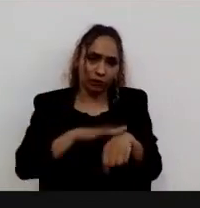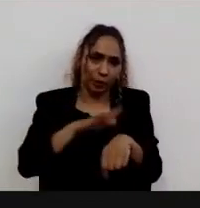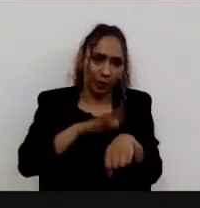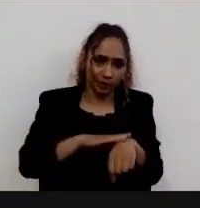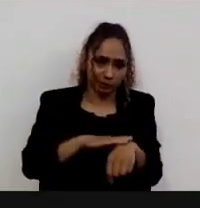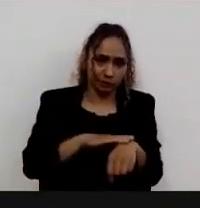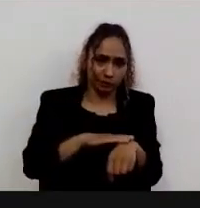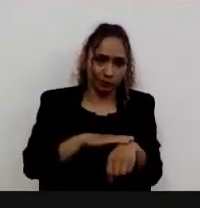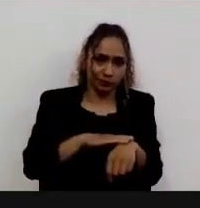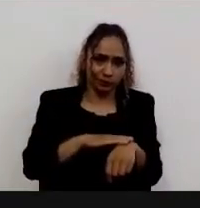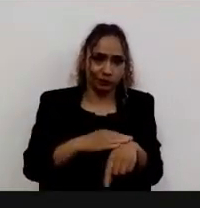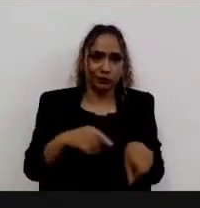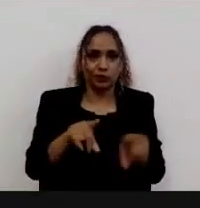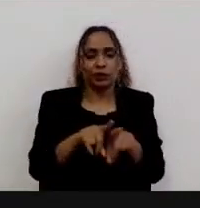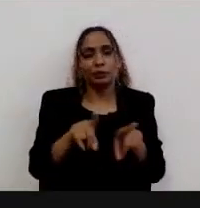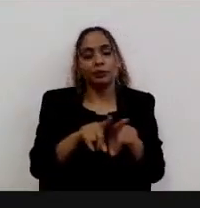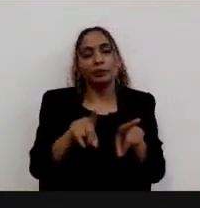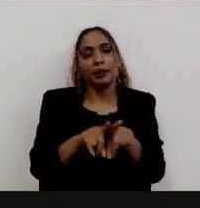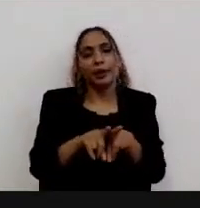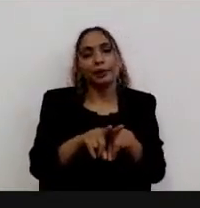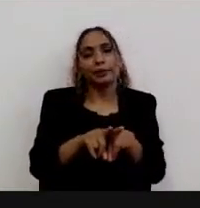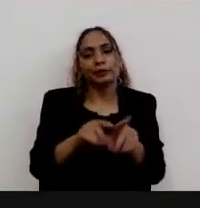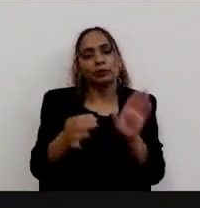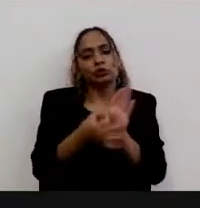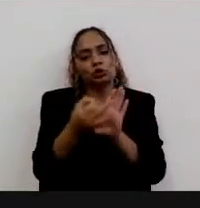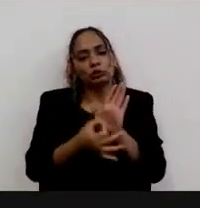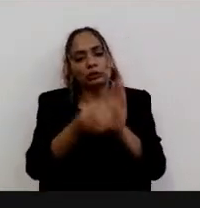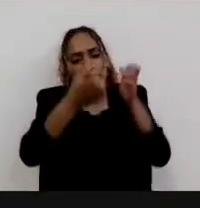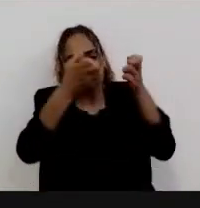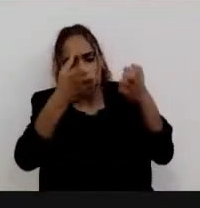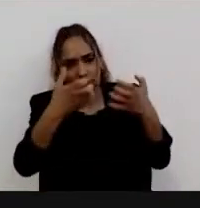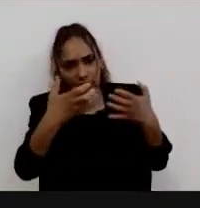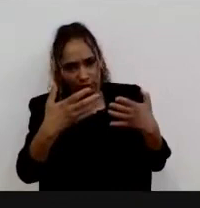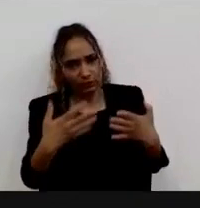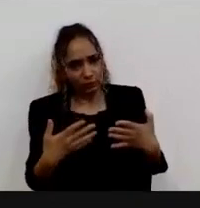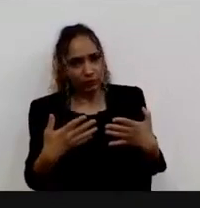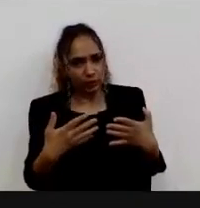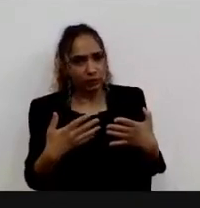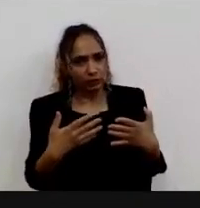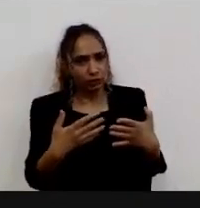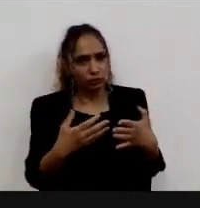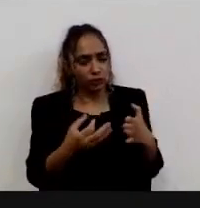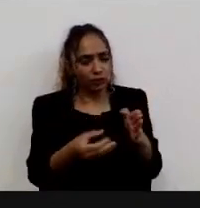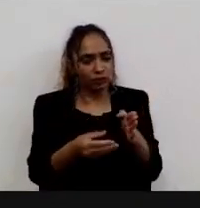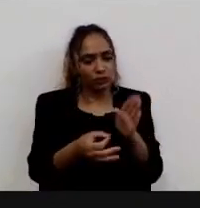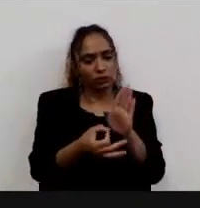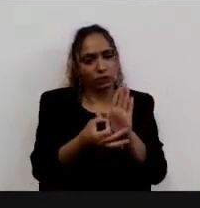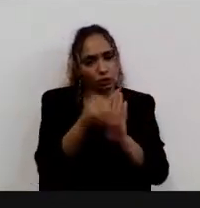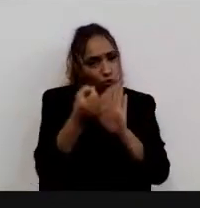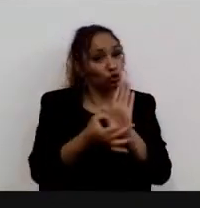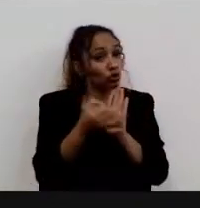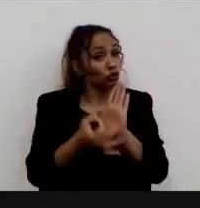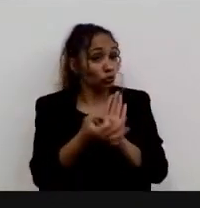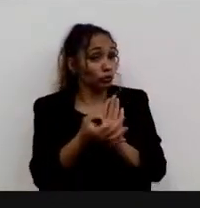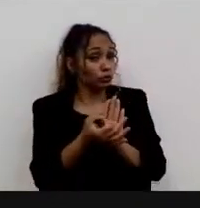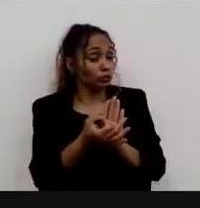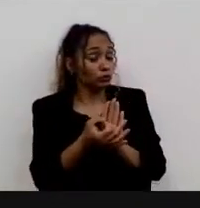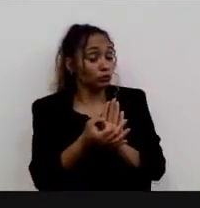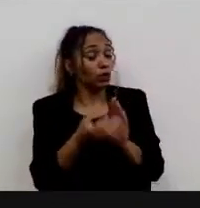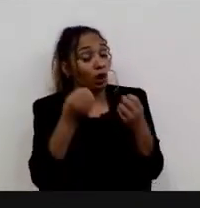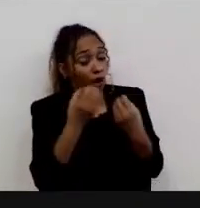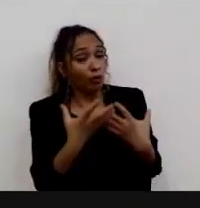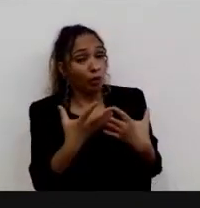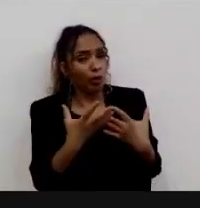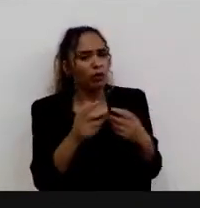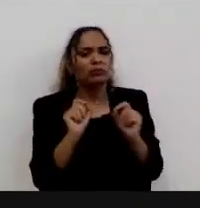momento. E também sugeriram que houvesse mais detalhamento daquelas sugestões. Né? Então, isso foi sugerido, faz sentido,